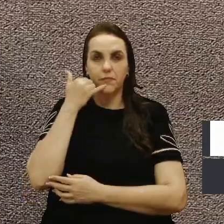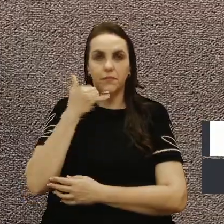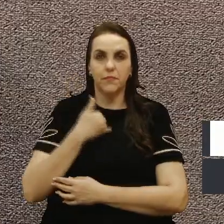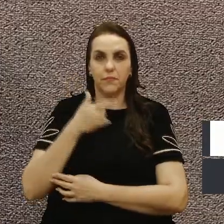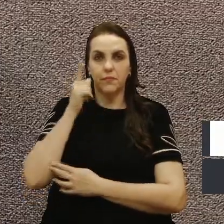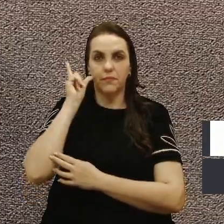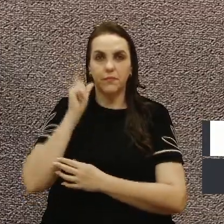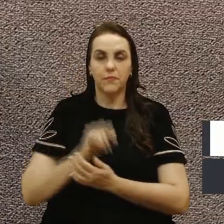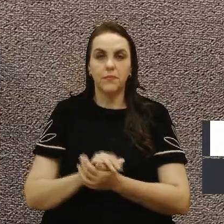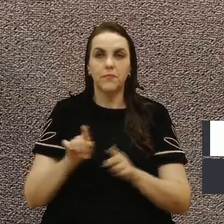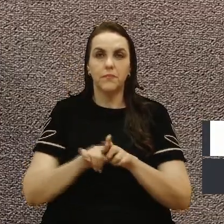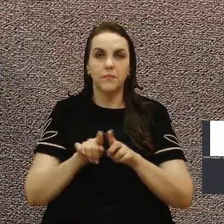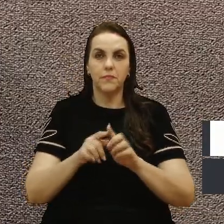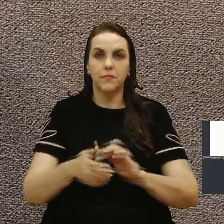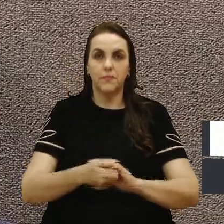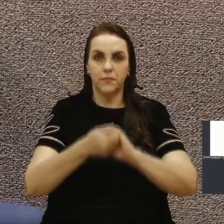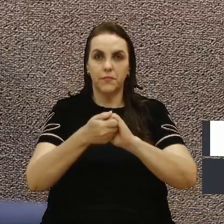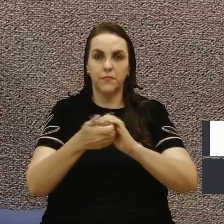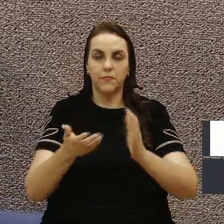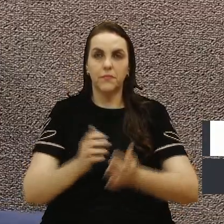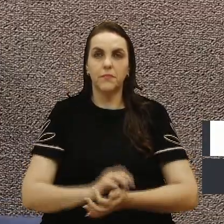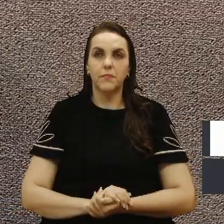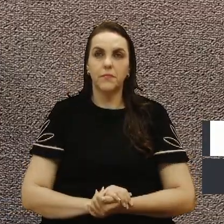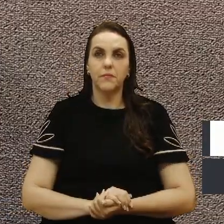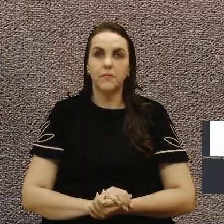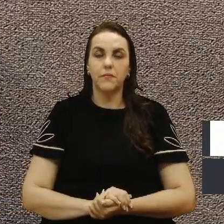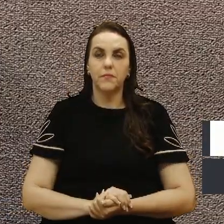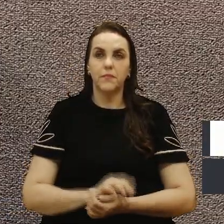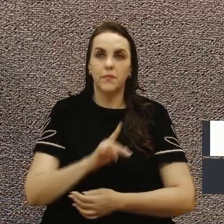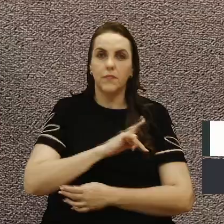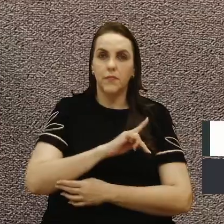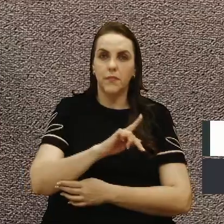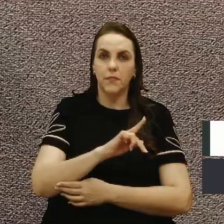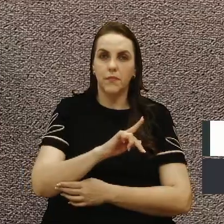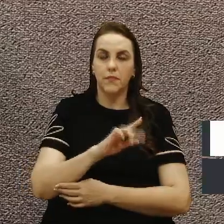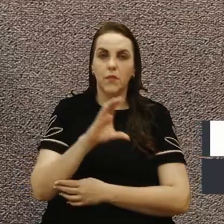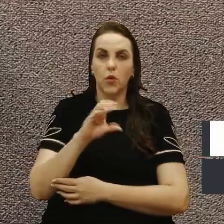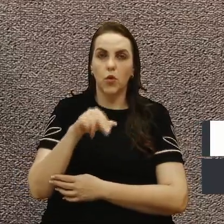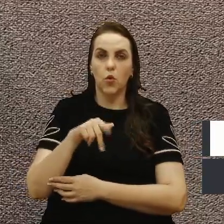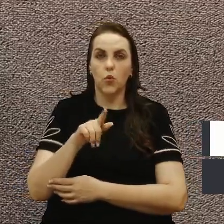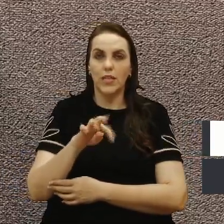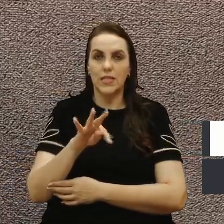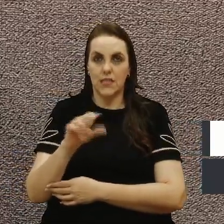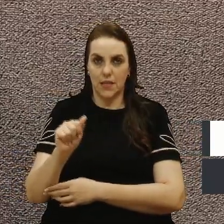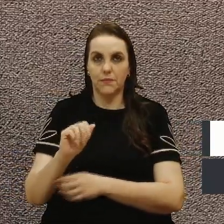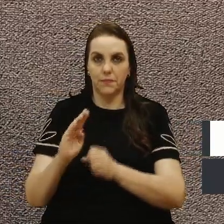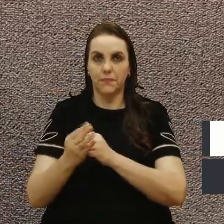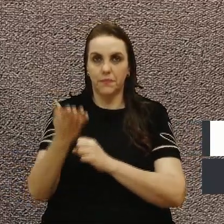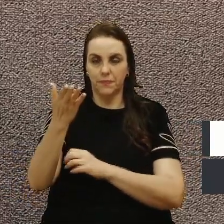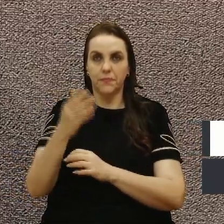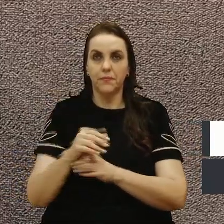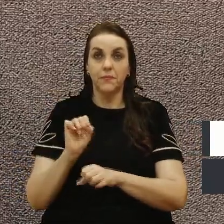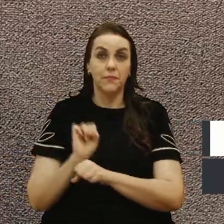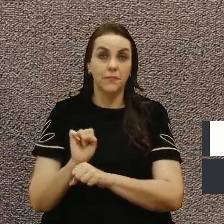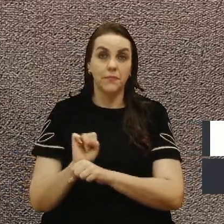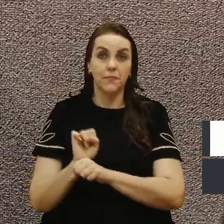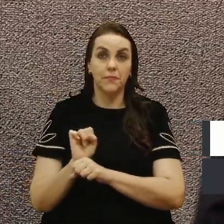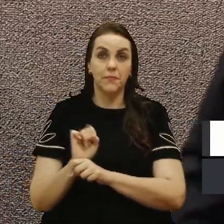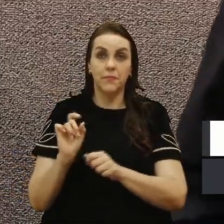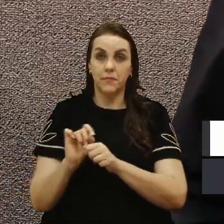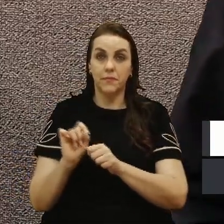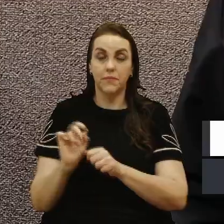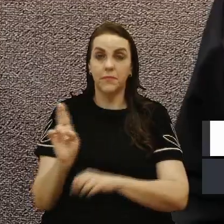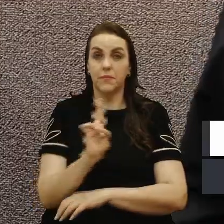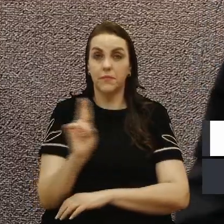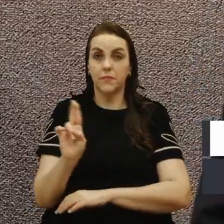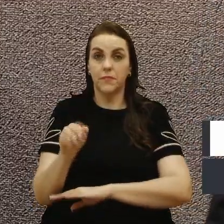Quero saudar também a presidente do Conquista, que está aí aguardando para que logo faremos a denominação